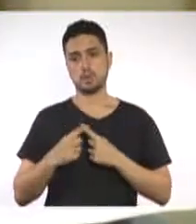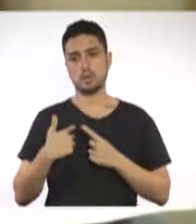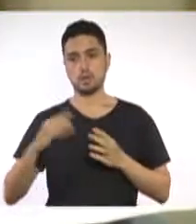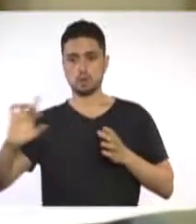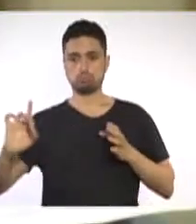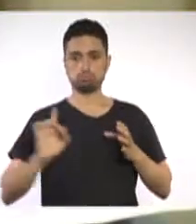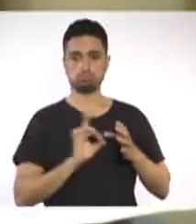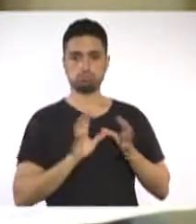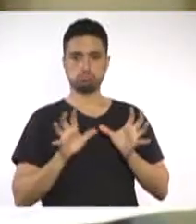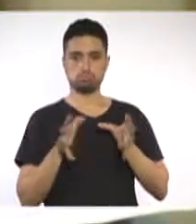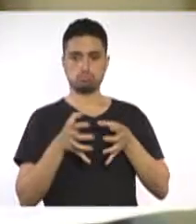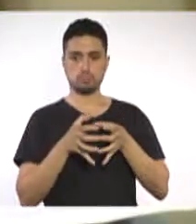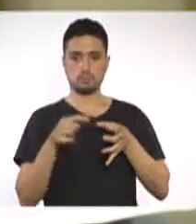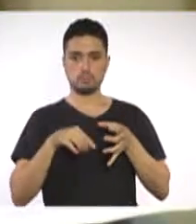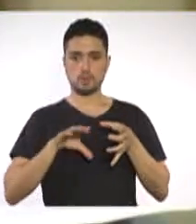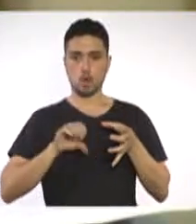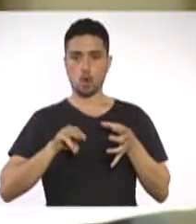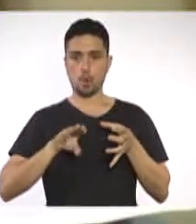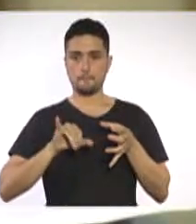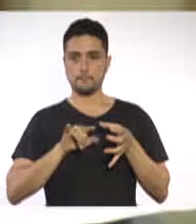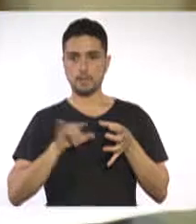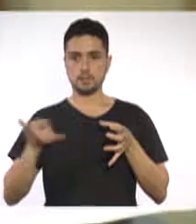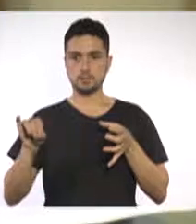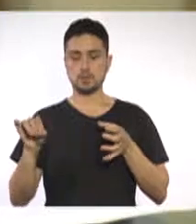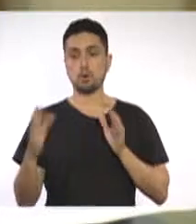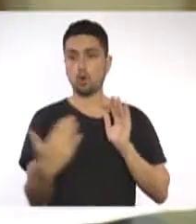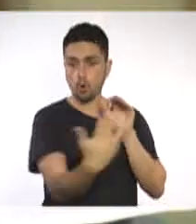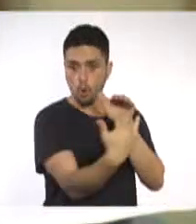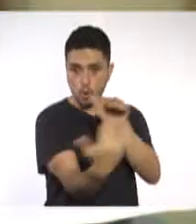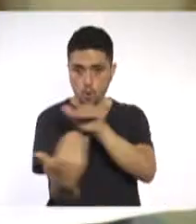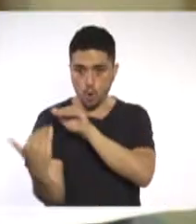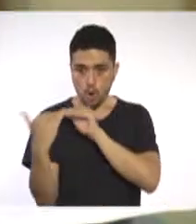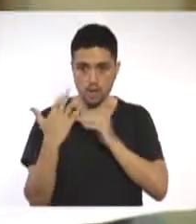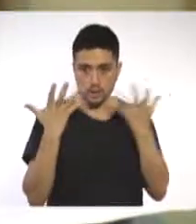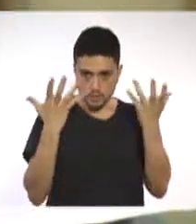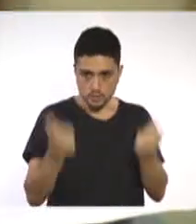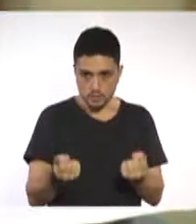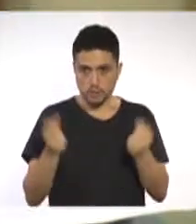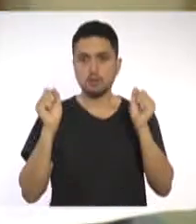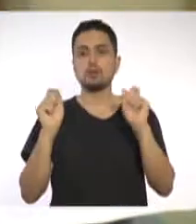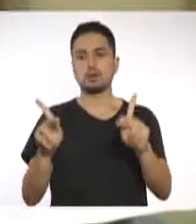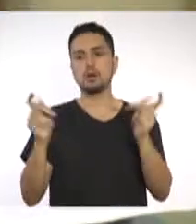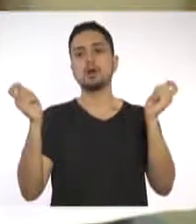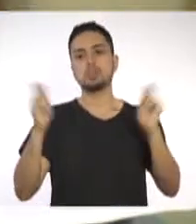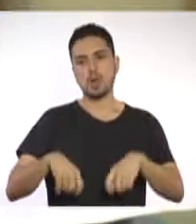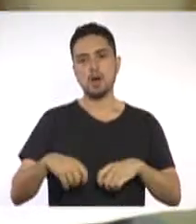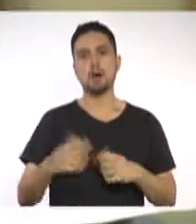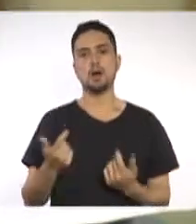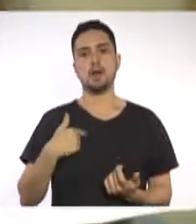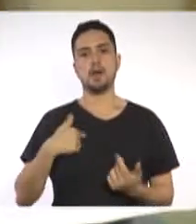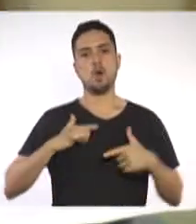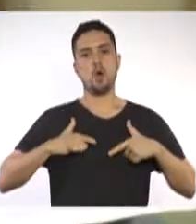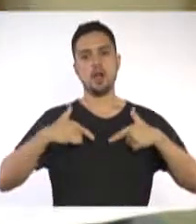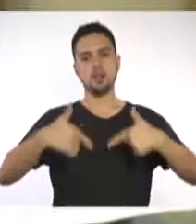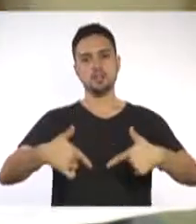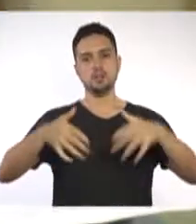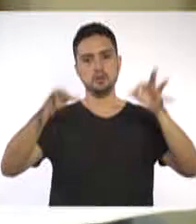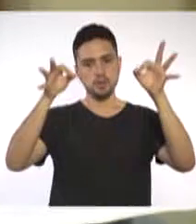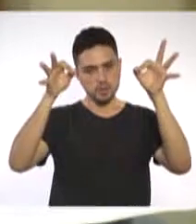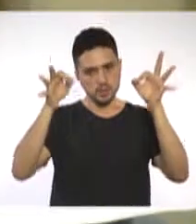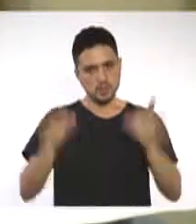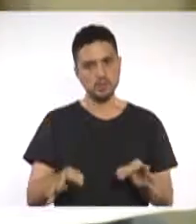comissão, desde que a comissão concorde. E eu estou agindo